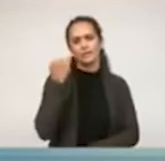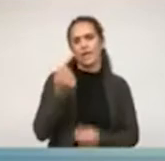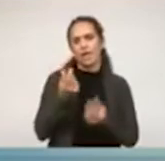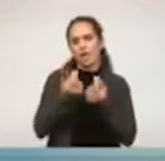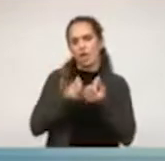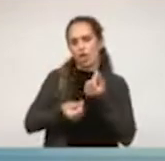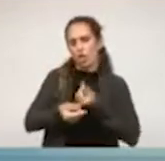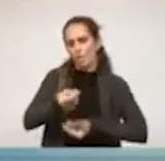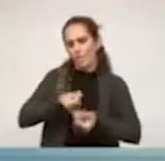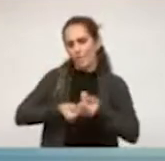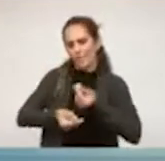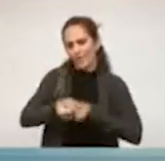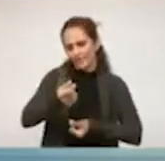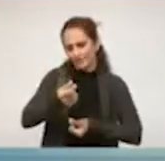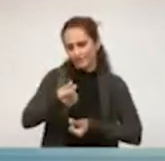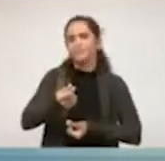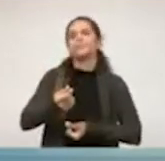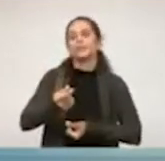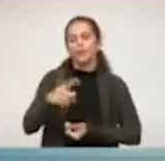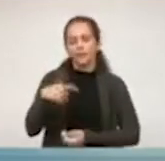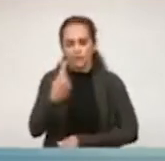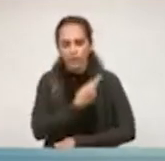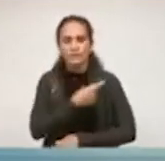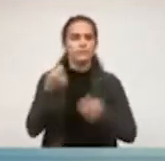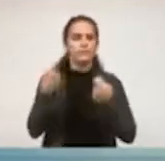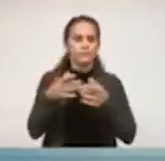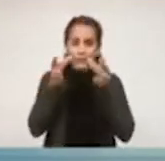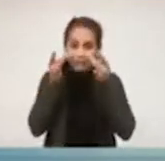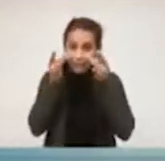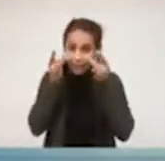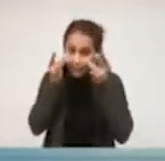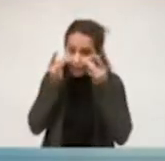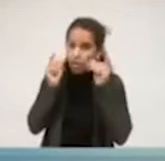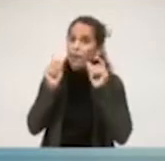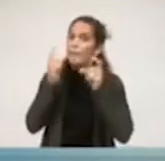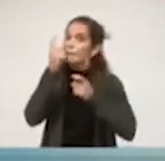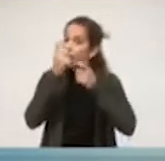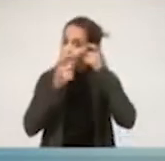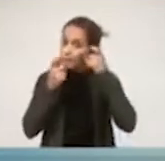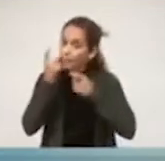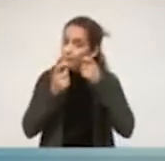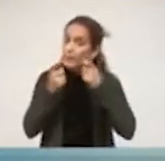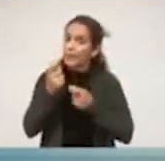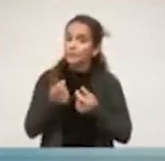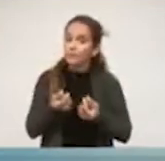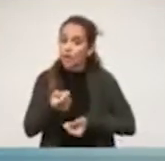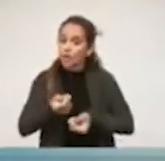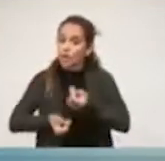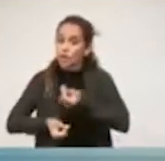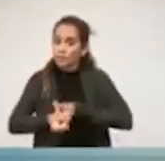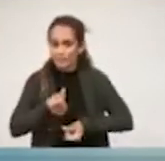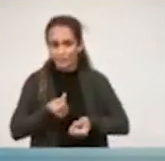economia nós precisamos estar atentos e preocupados com esse